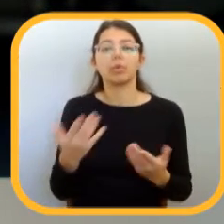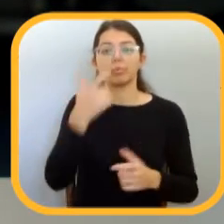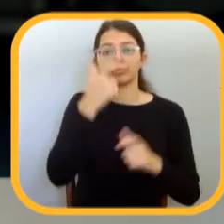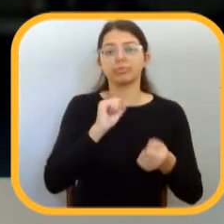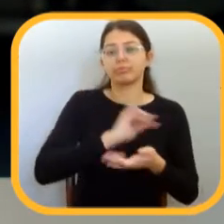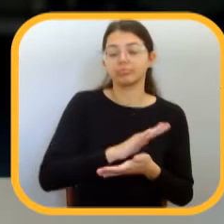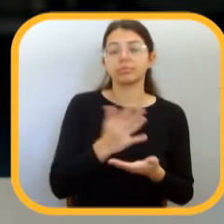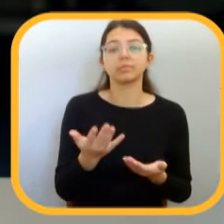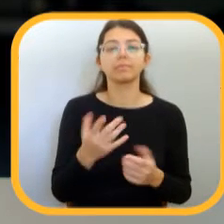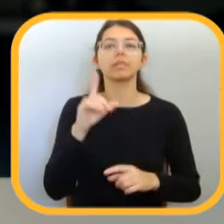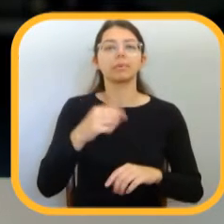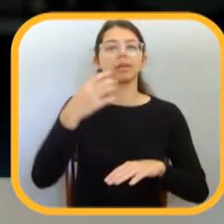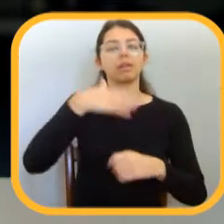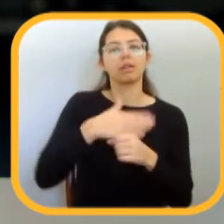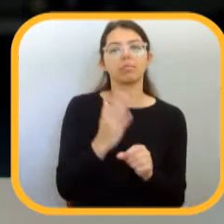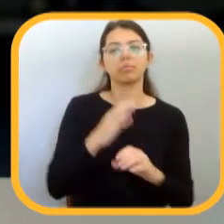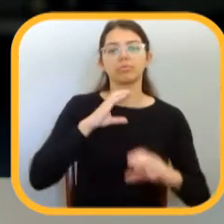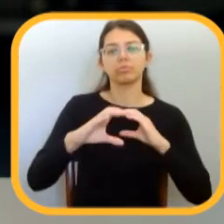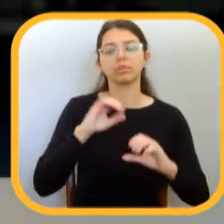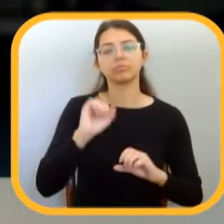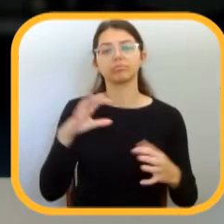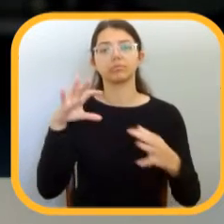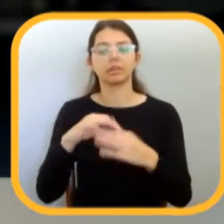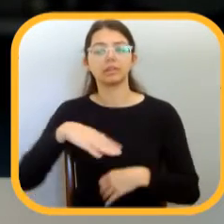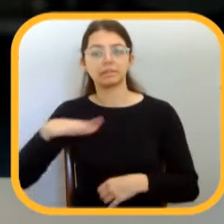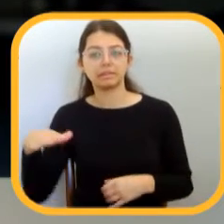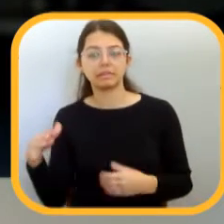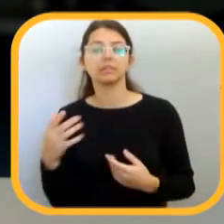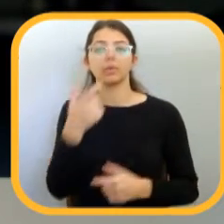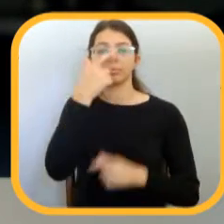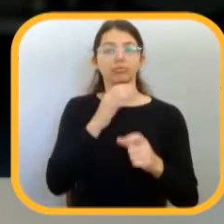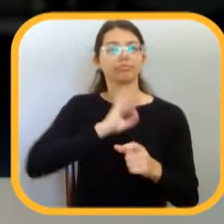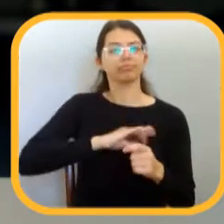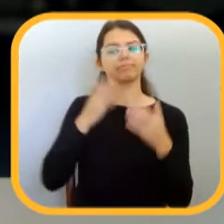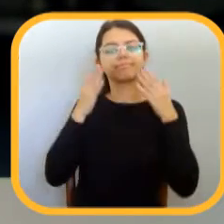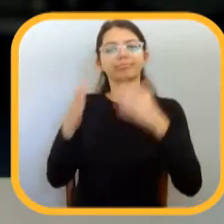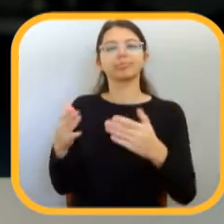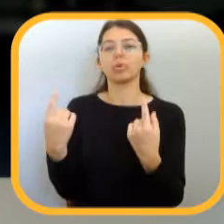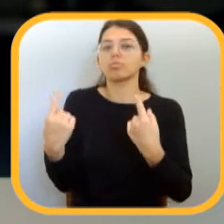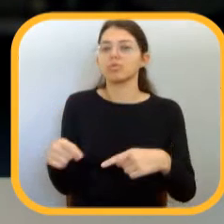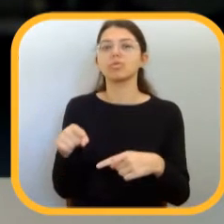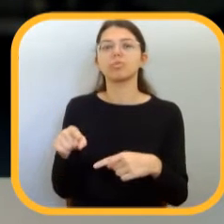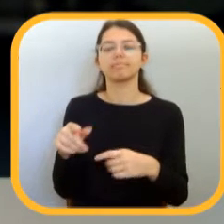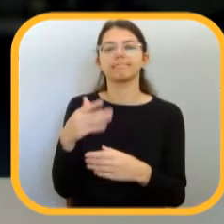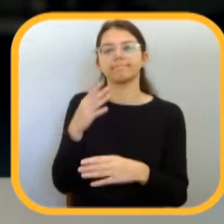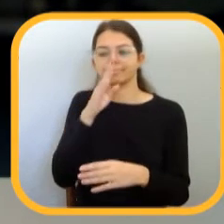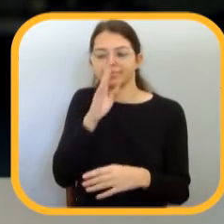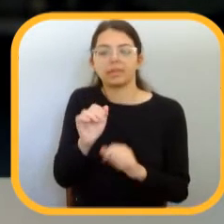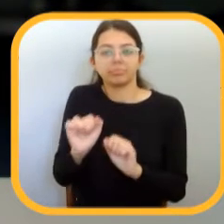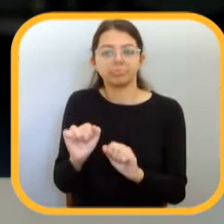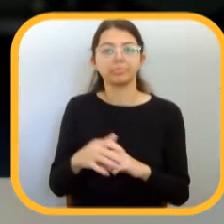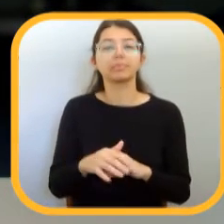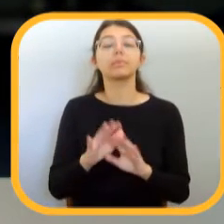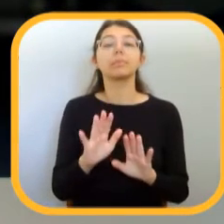jornalista. Existem ainda gabinetes de comunicação de instituições ligadas à ciência, com profissionais que se dedicam quase exclusivamente a esta